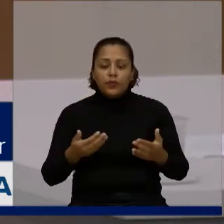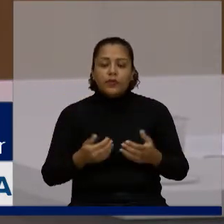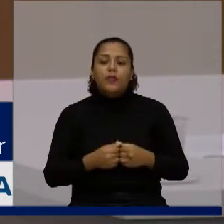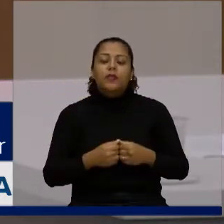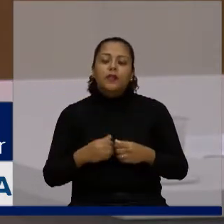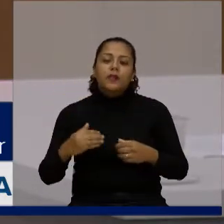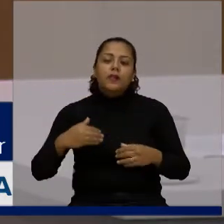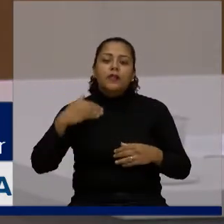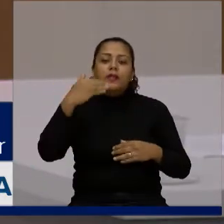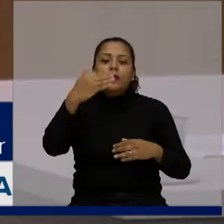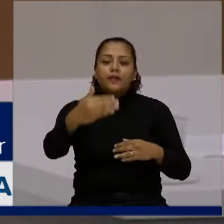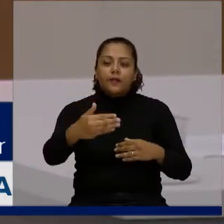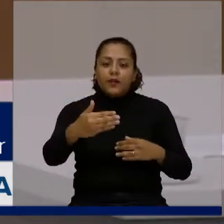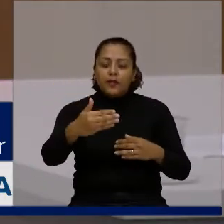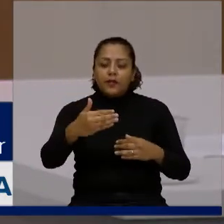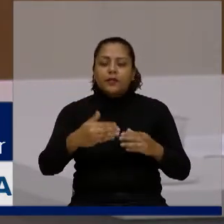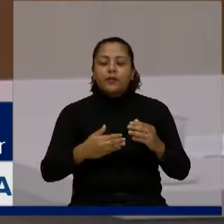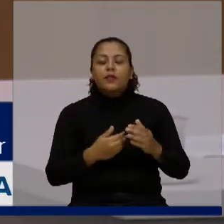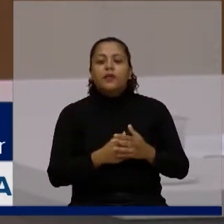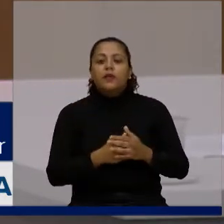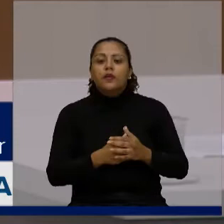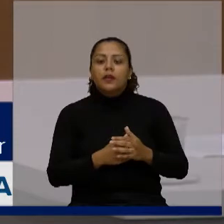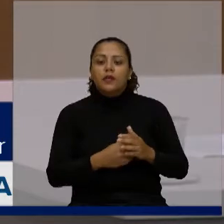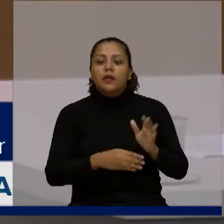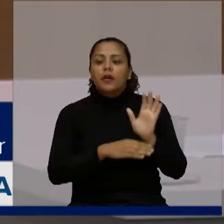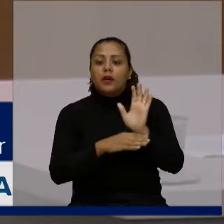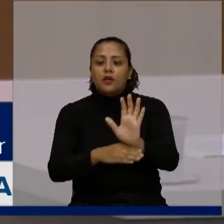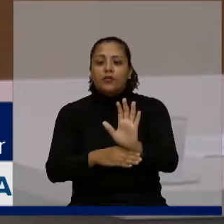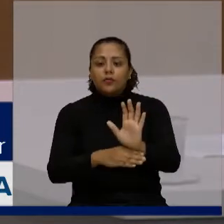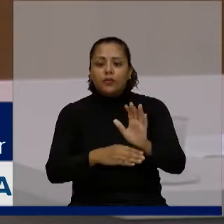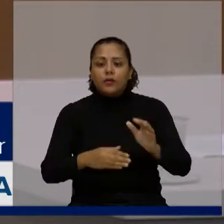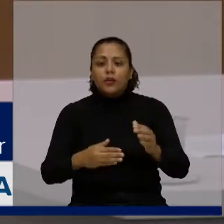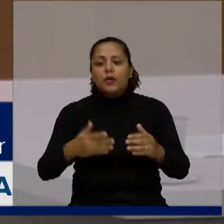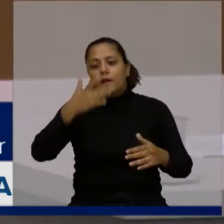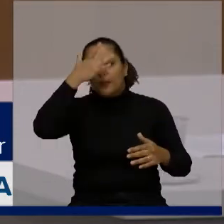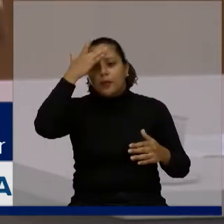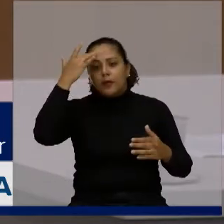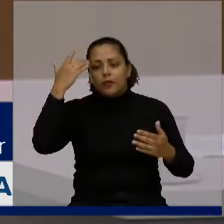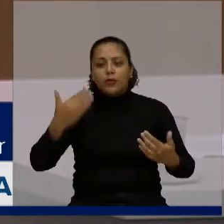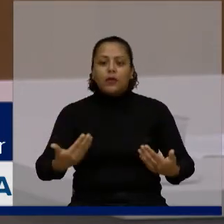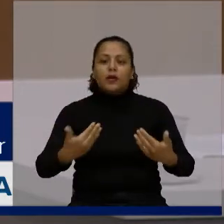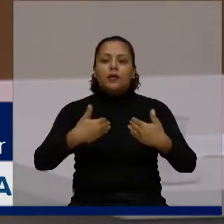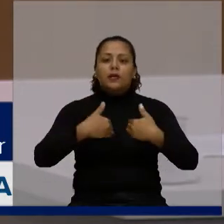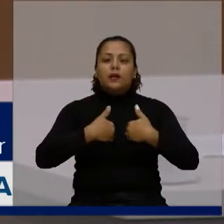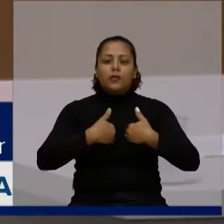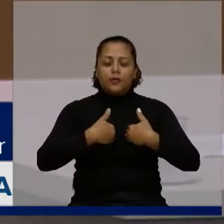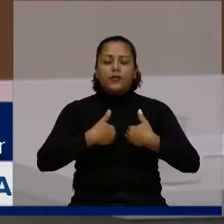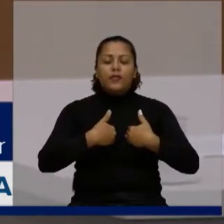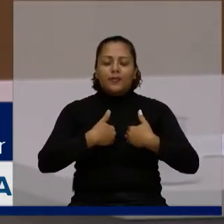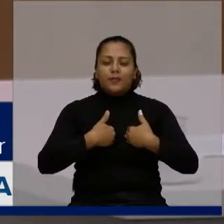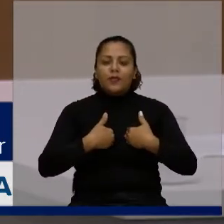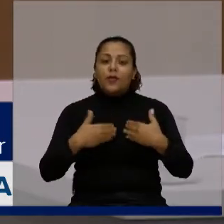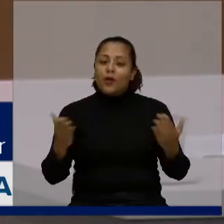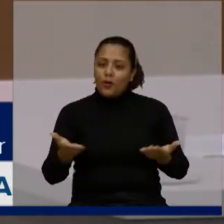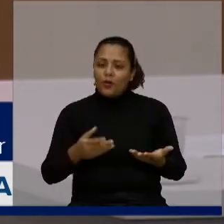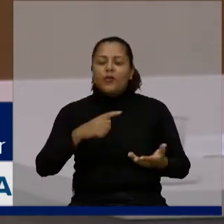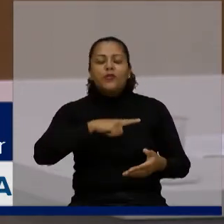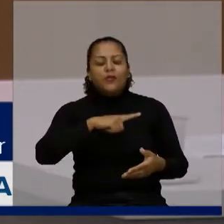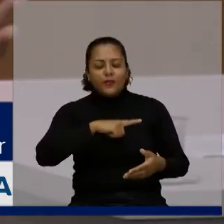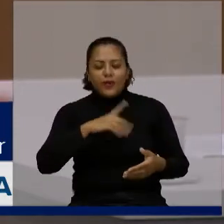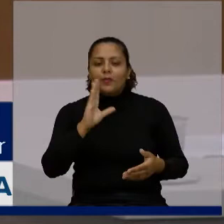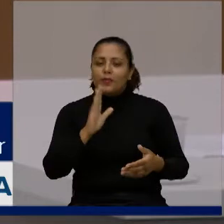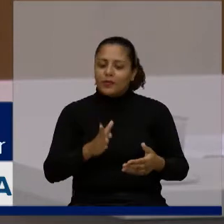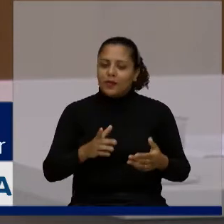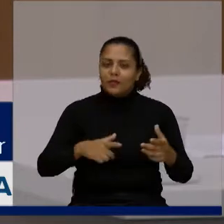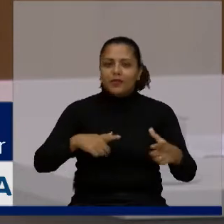Parlamentar de Apoio à Pessoa com Autismo. Hoje nós tivemos aí uma primeira ação dessa frente parlamentar. Os vereadores